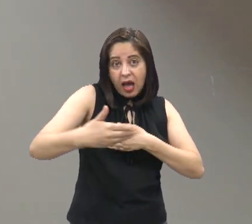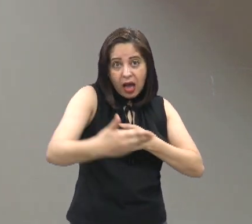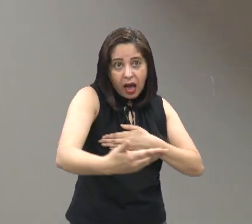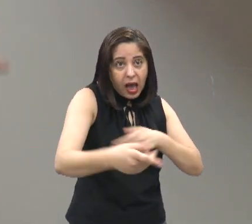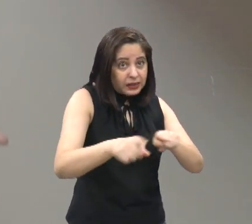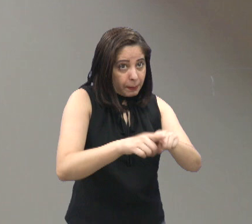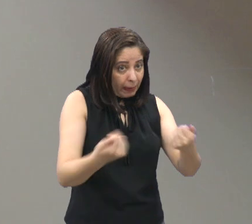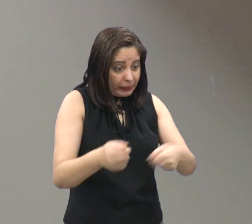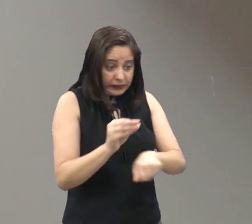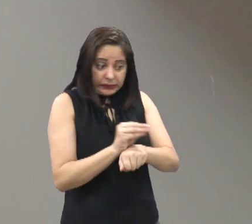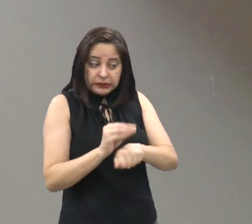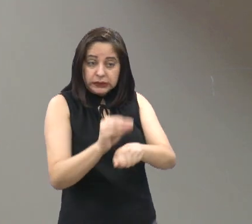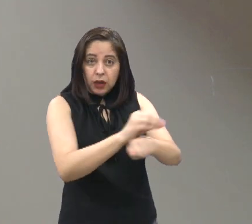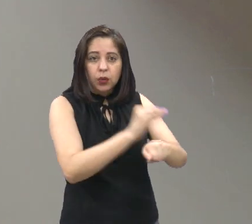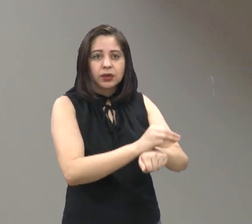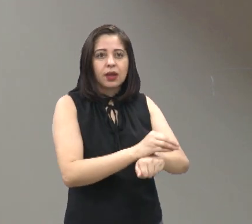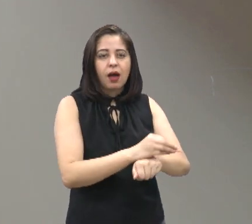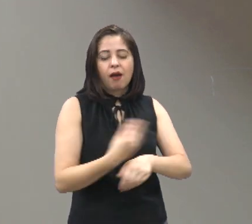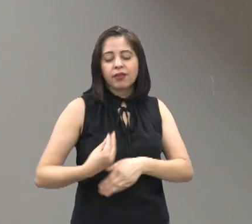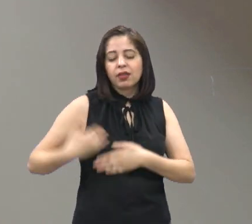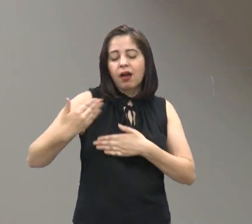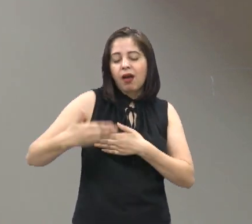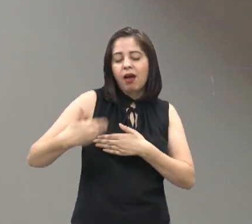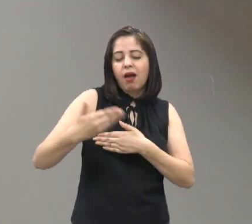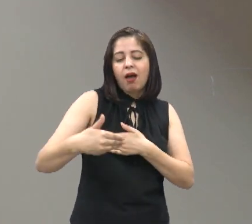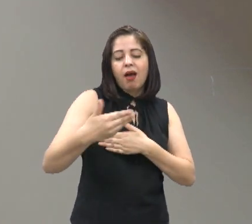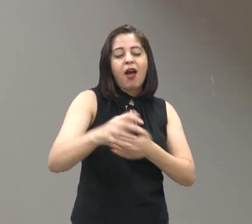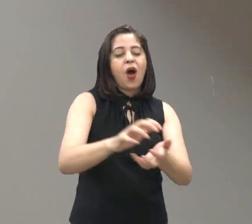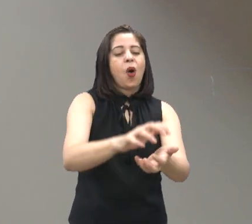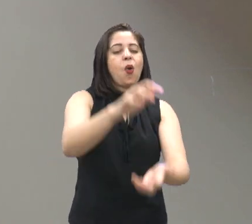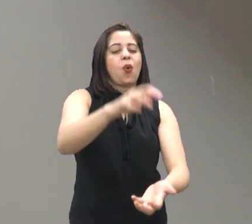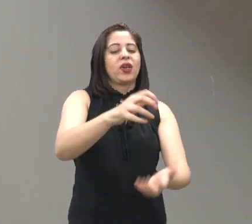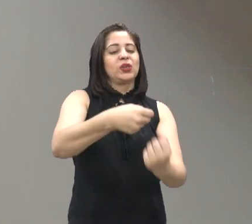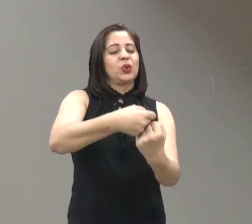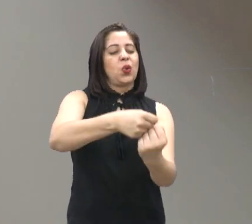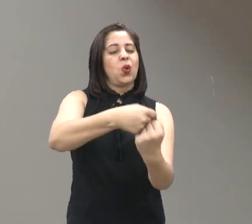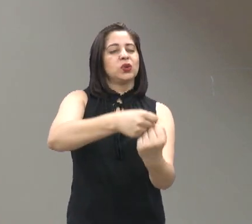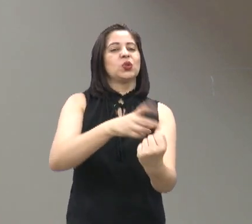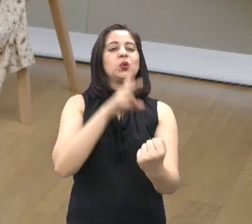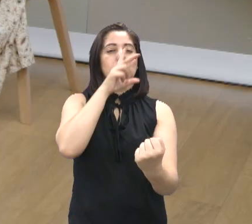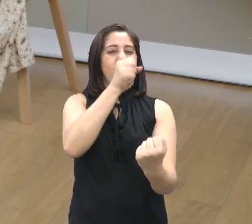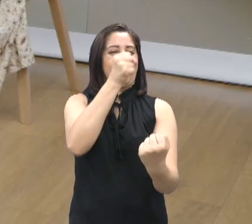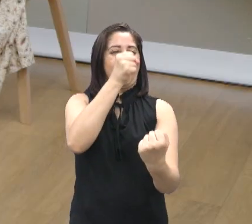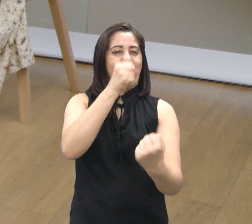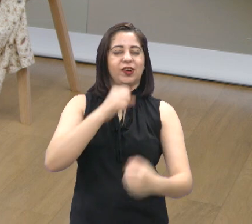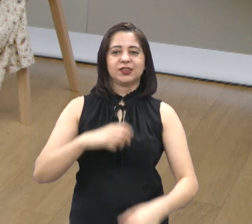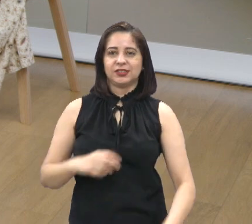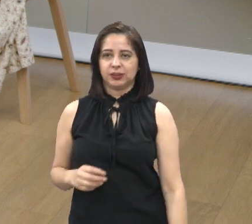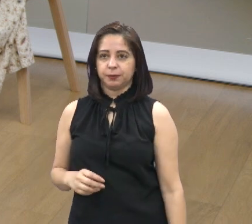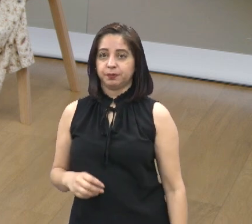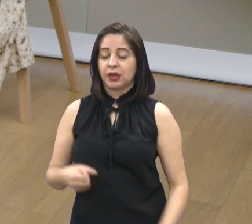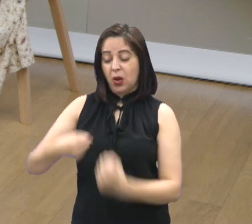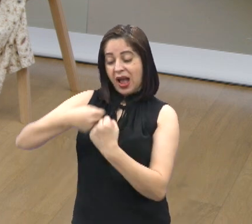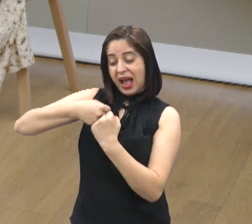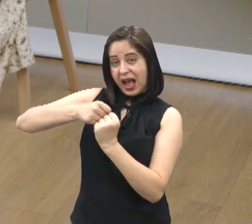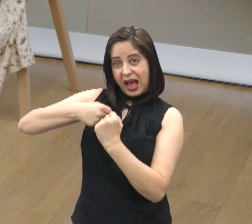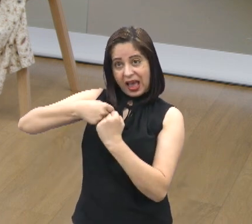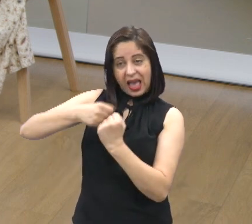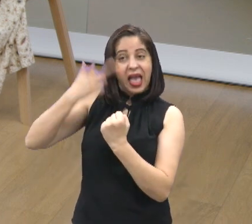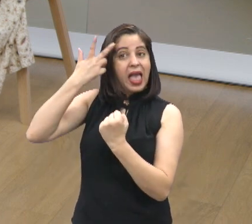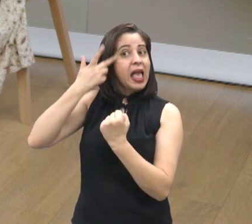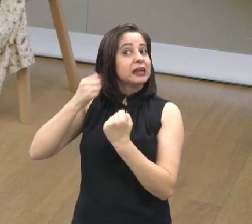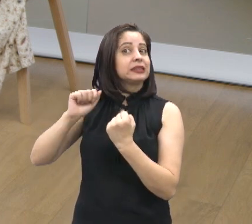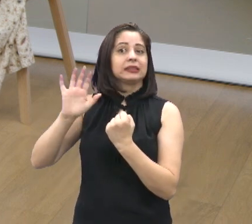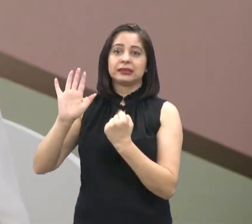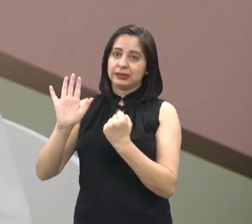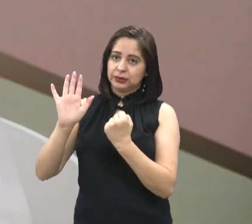na terceira idade, com as articulações em dia, tudo tranquilo e sem dores? As articulações é um processo natural aí de,